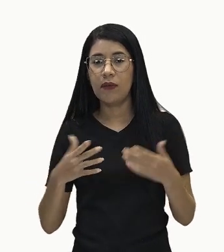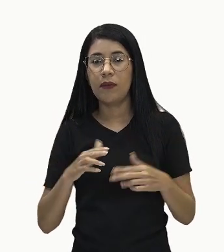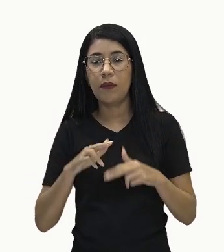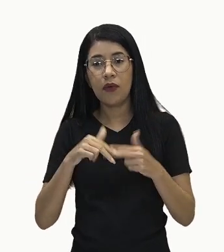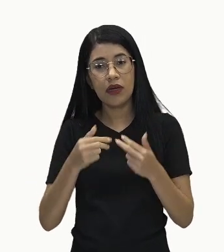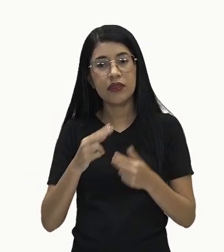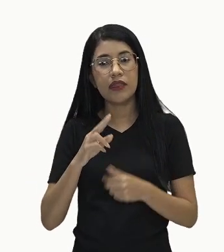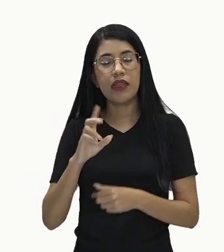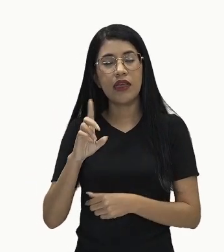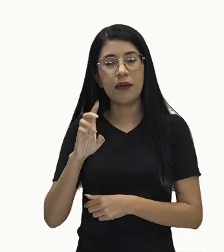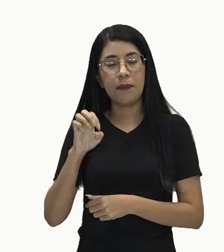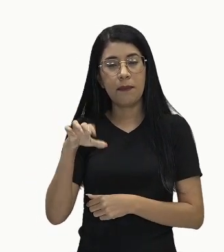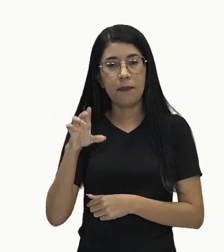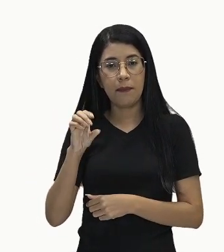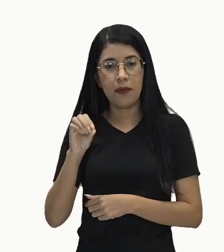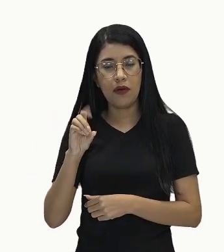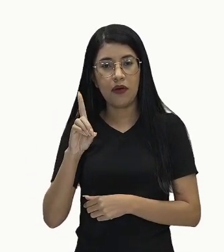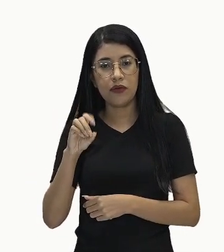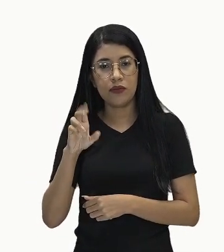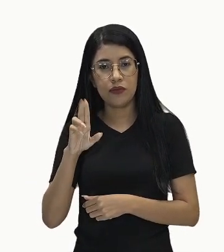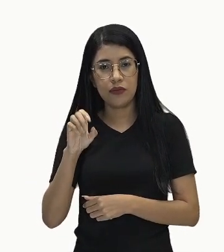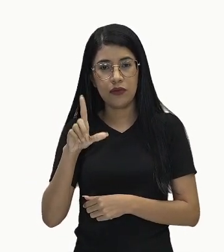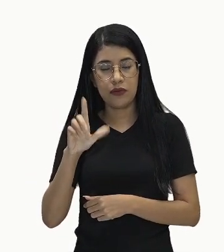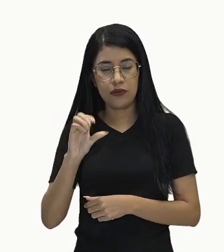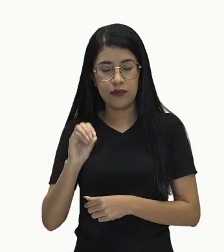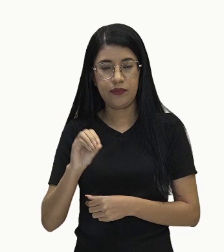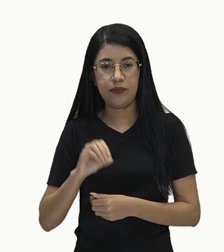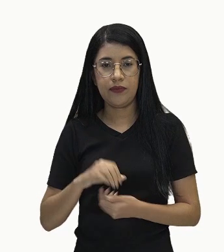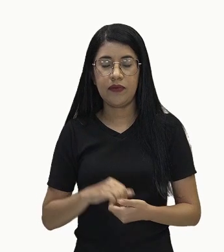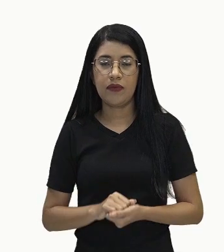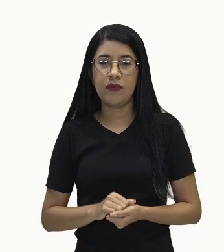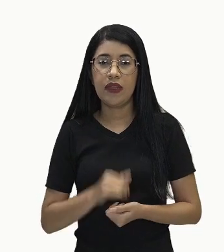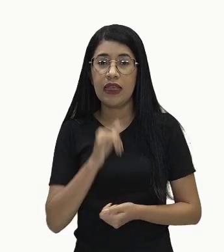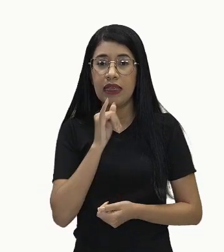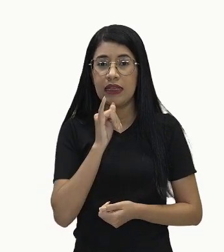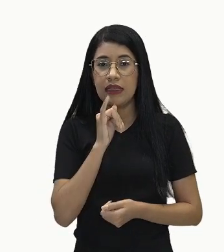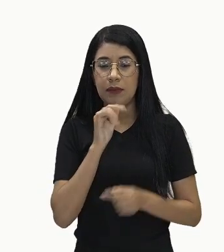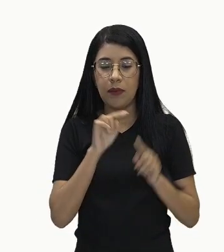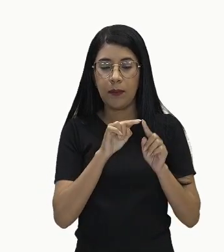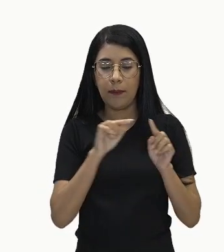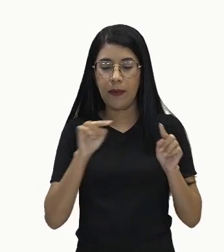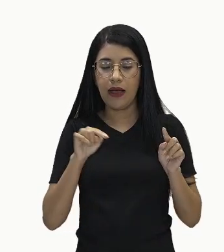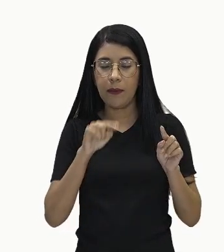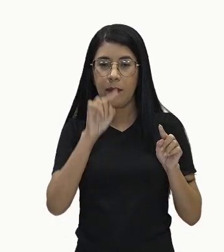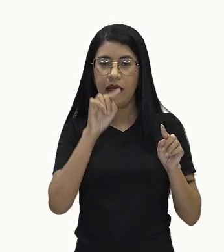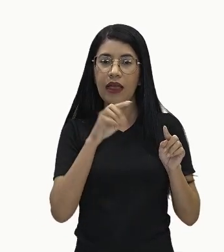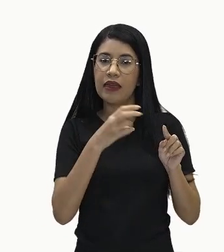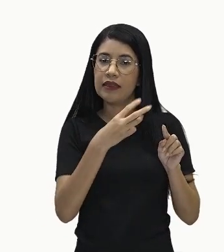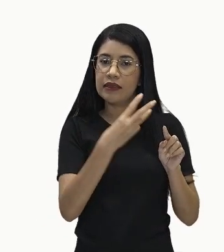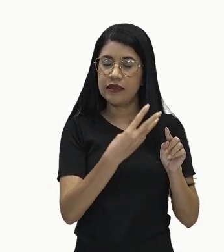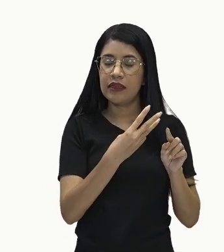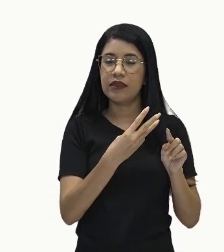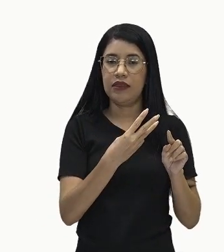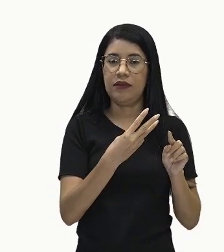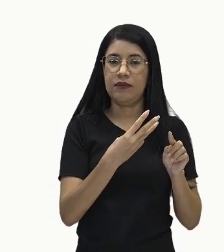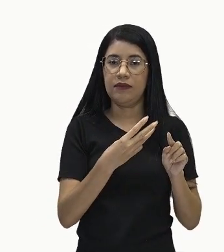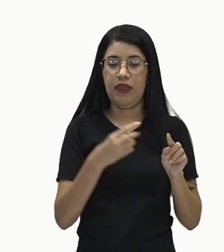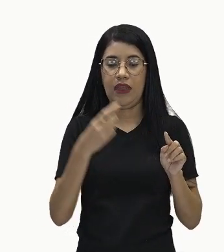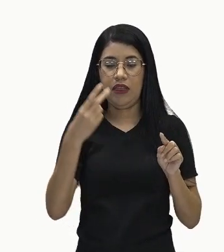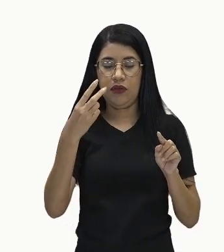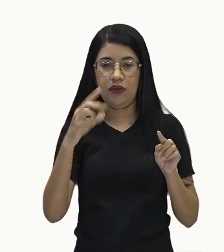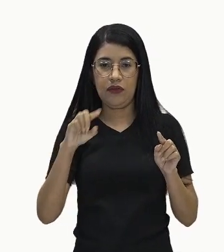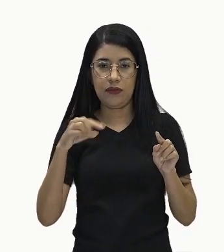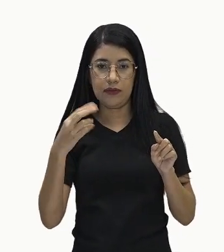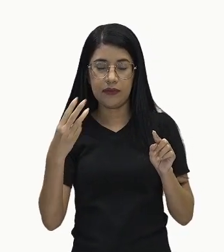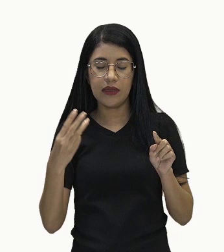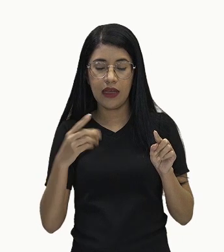encontra da variação aqui. Por isso que ele é dado em módulo. Então, vamos supor que a variância aqui tenha